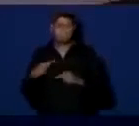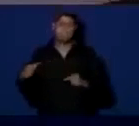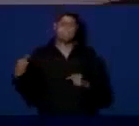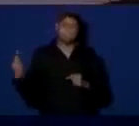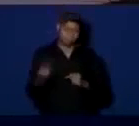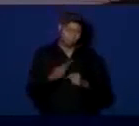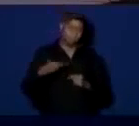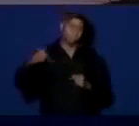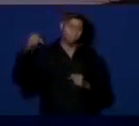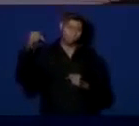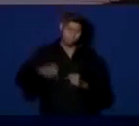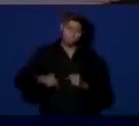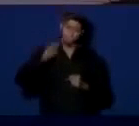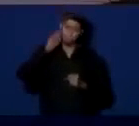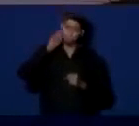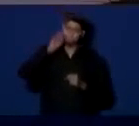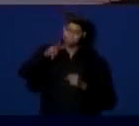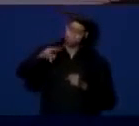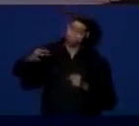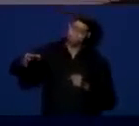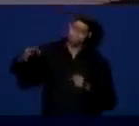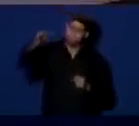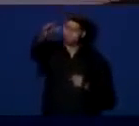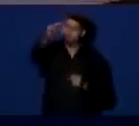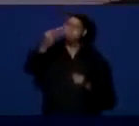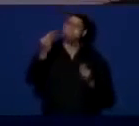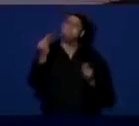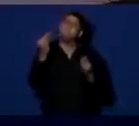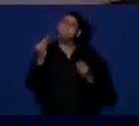aqui, consensualmente, enxergamos mais à frente?